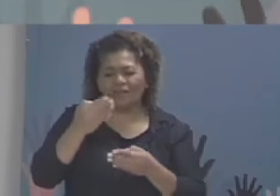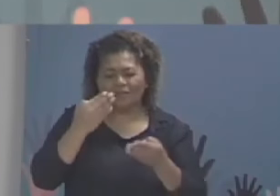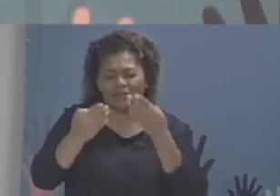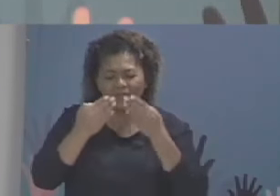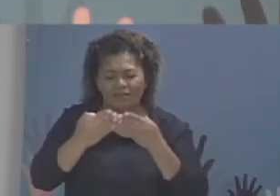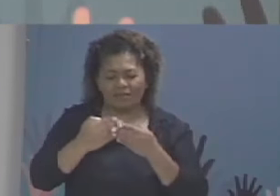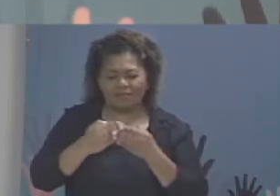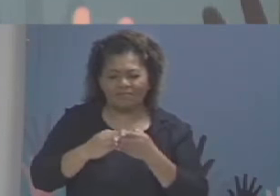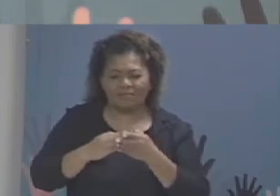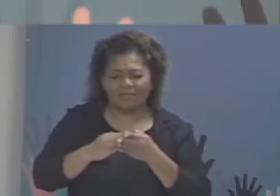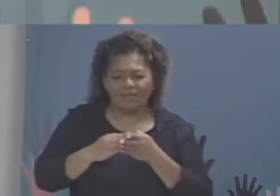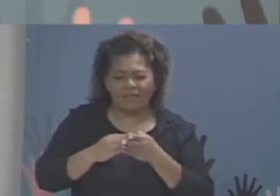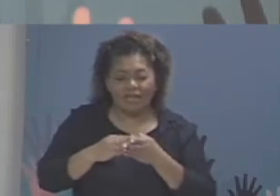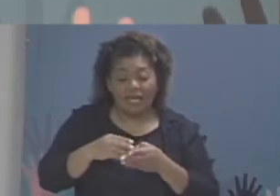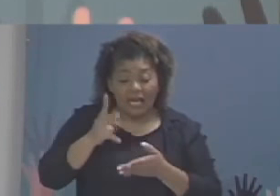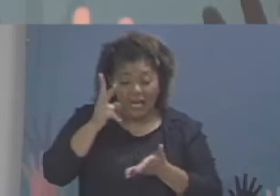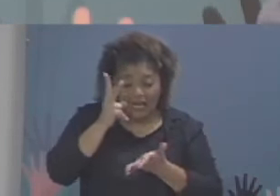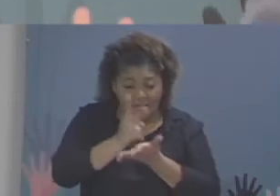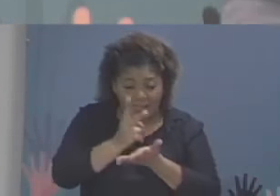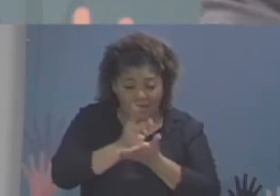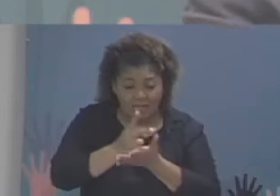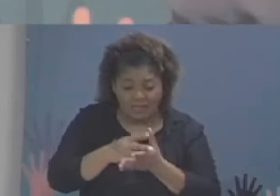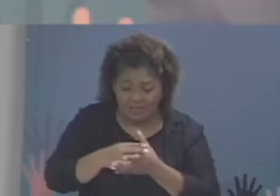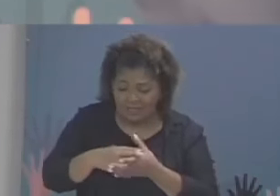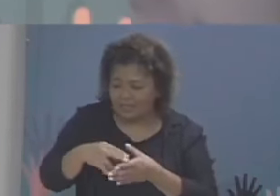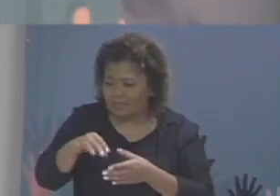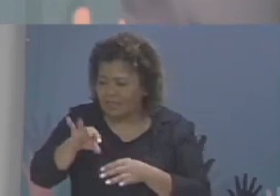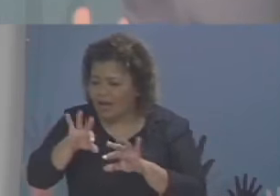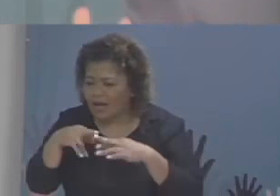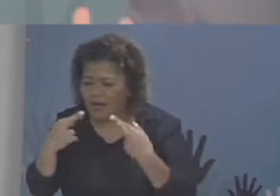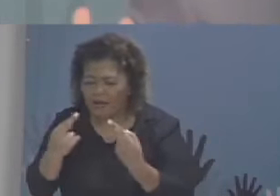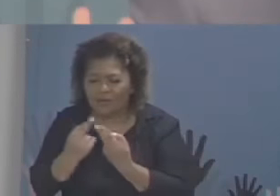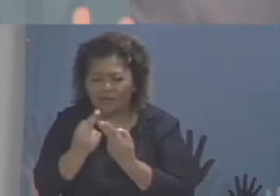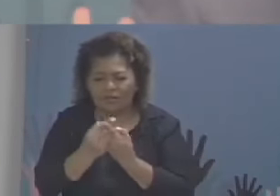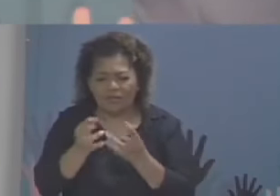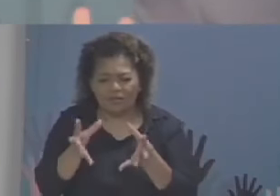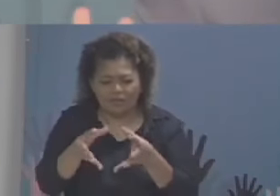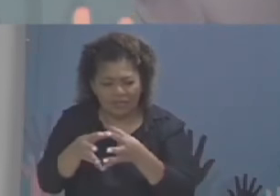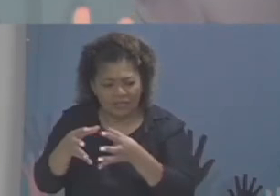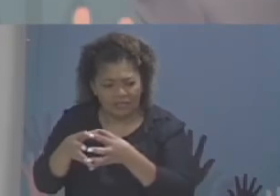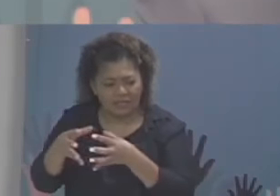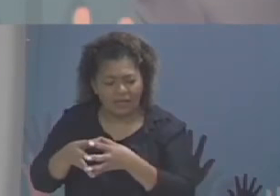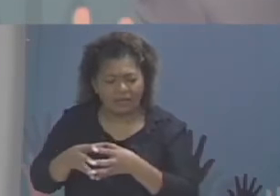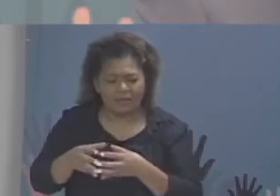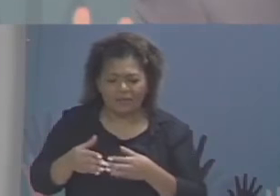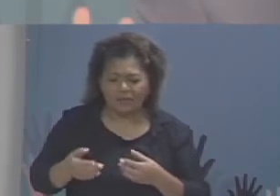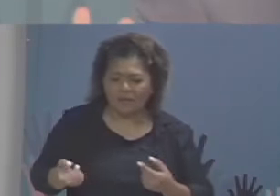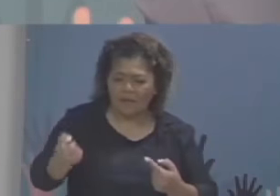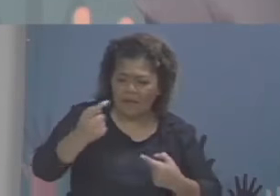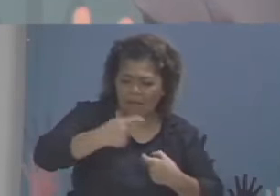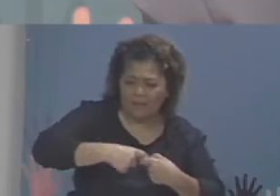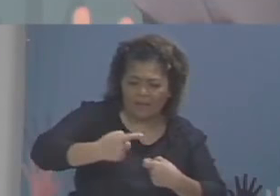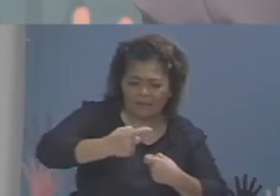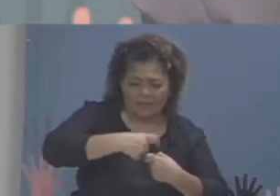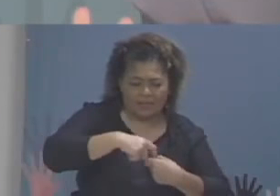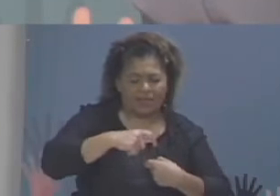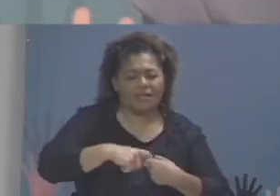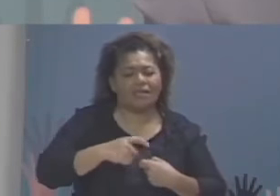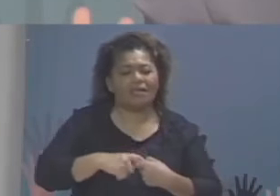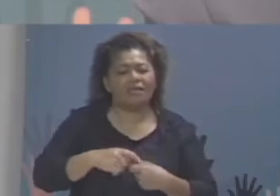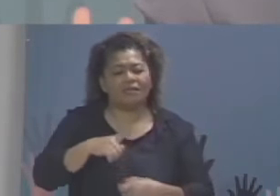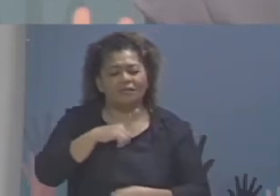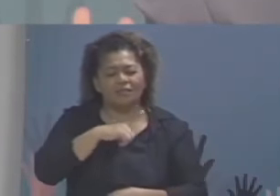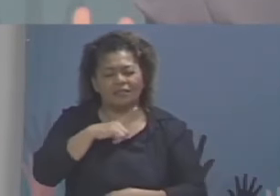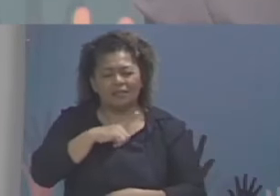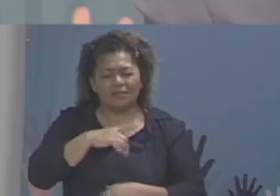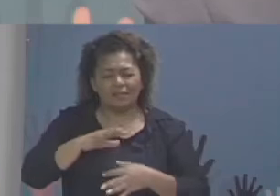da pluralidade. Desde a composição da nossa chapa, a composição de todas as nossas parcerias. Nós temos, inclusive, no atual coletivo